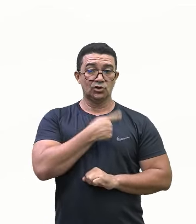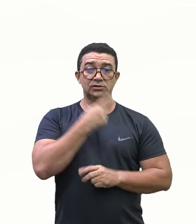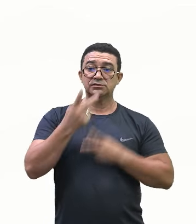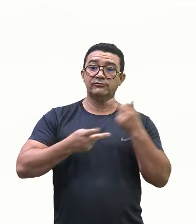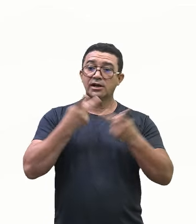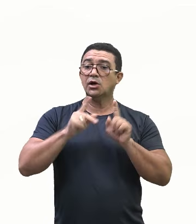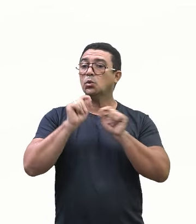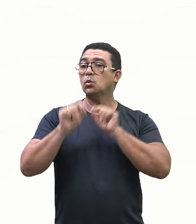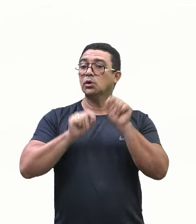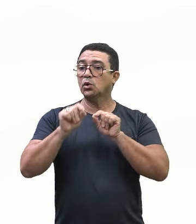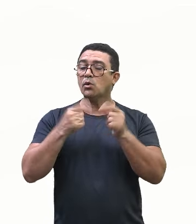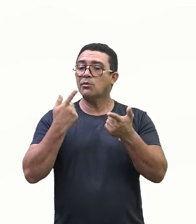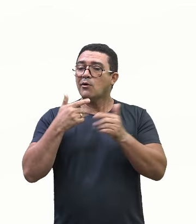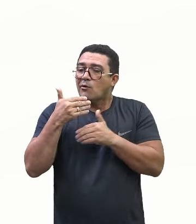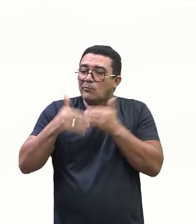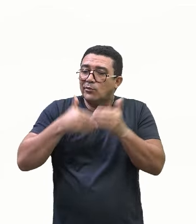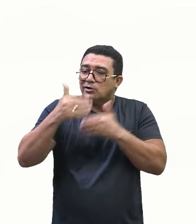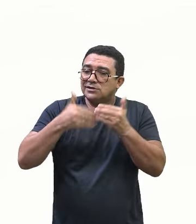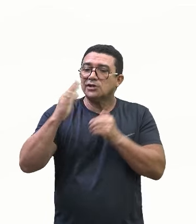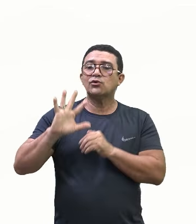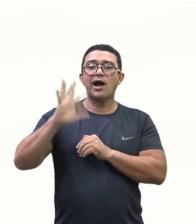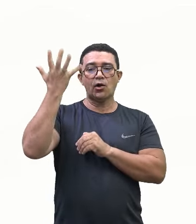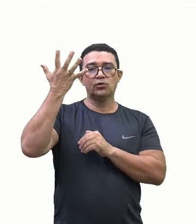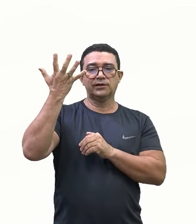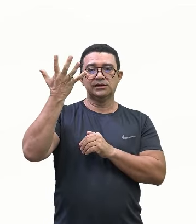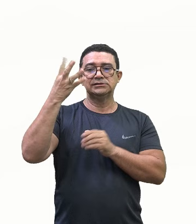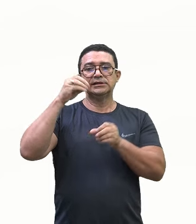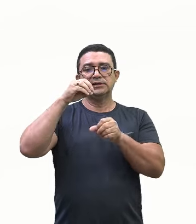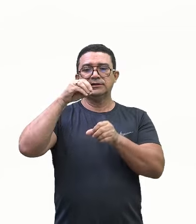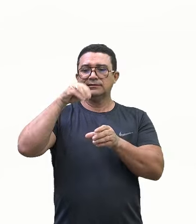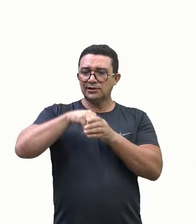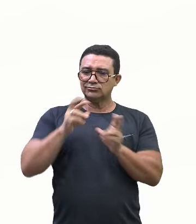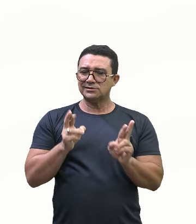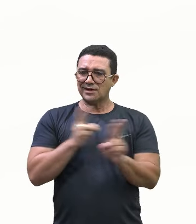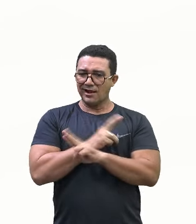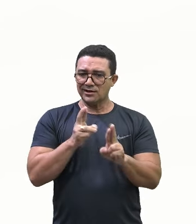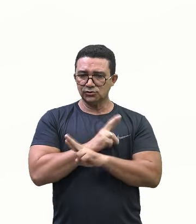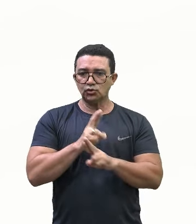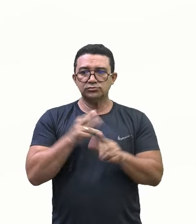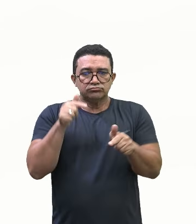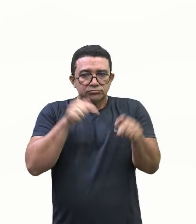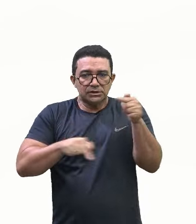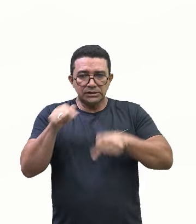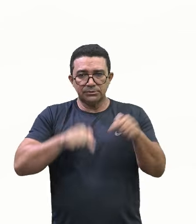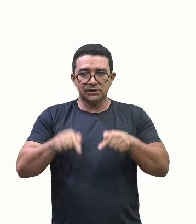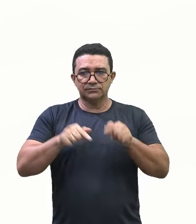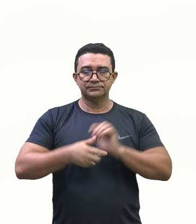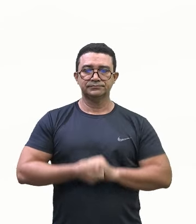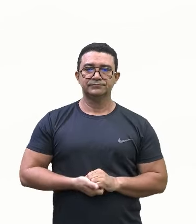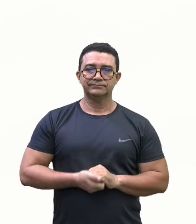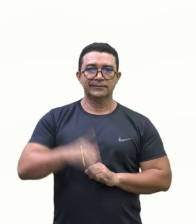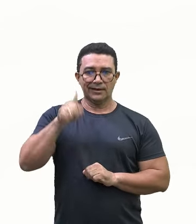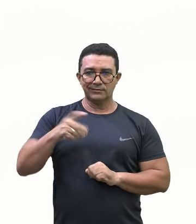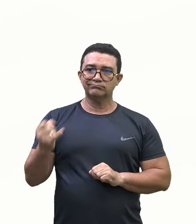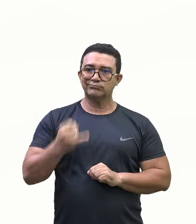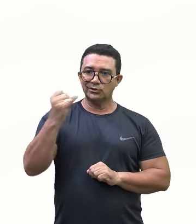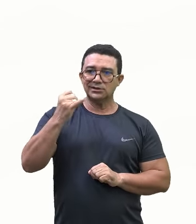que como esse processo ocorre nas reações químicas. Então, é importante entender